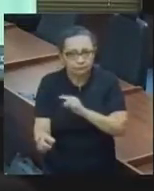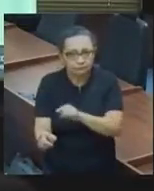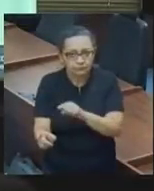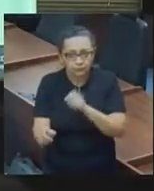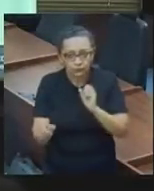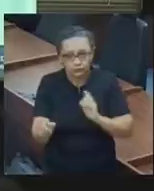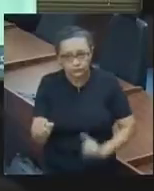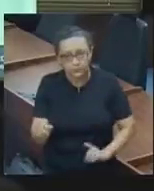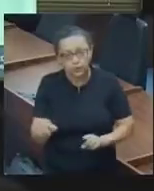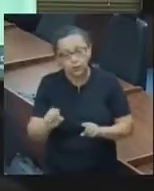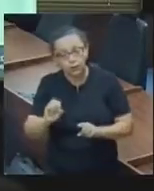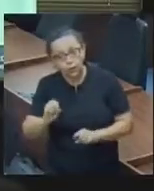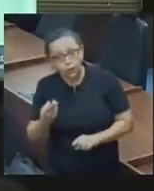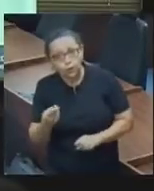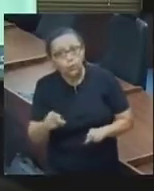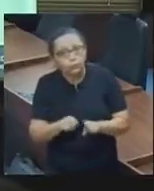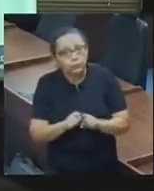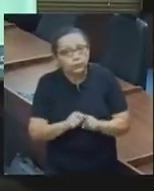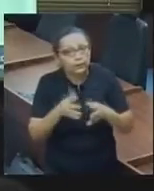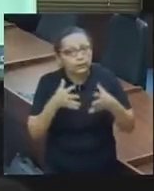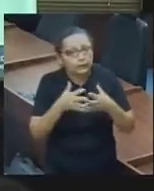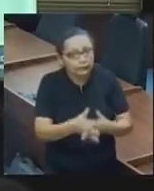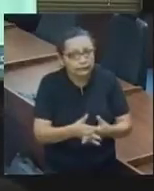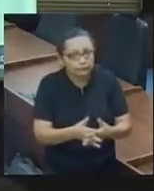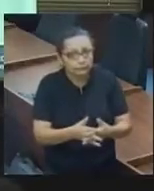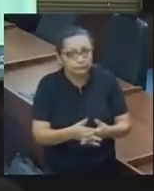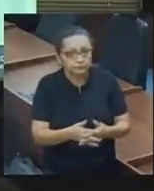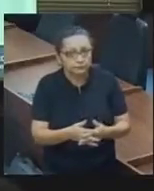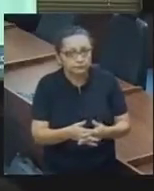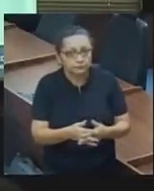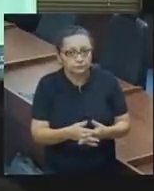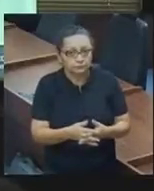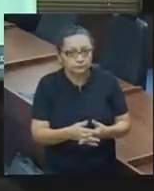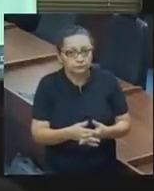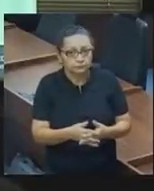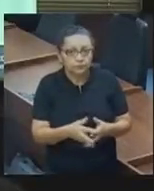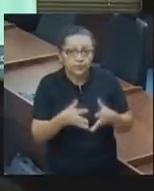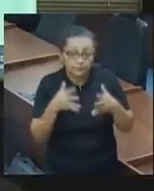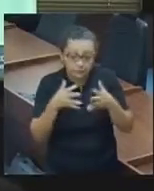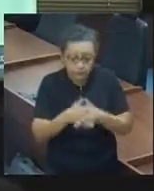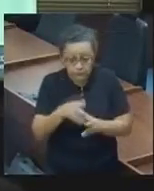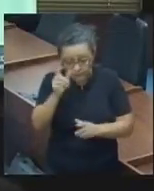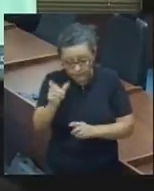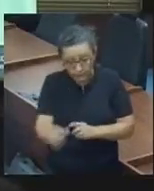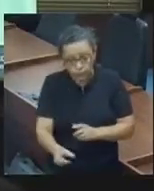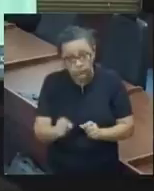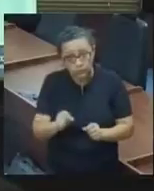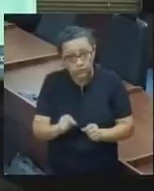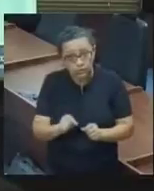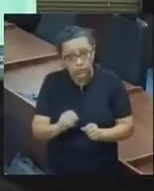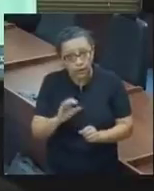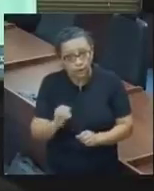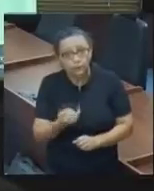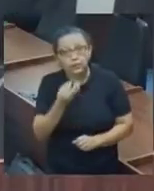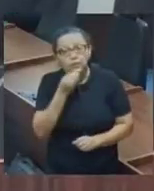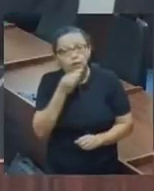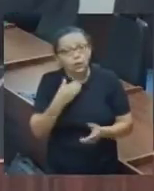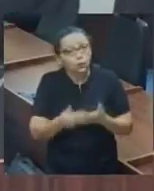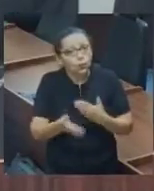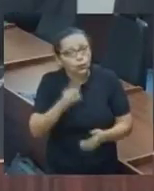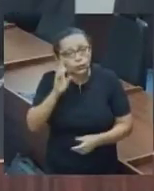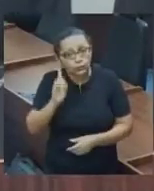ou seja impedimento de desfrute de qualquer direito à